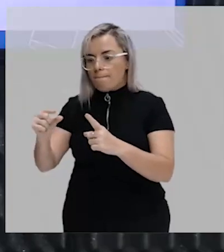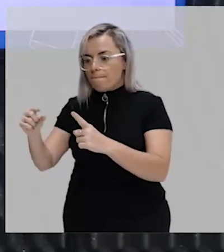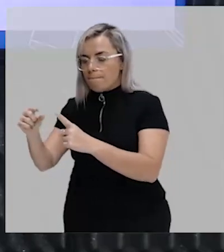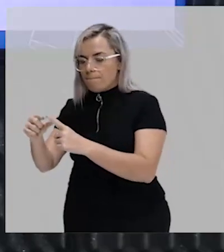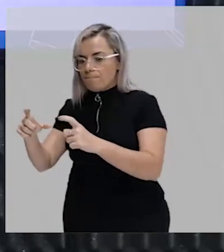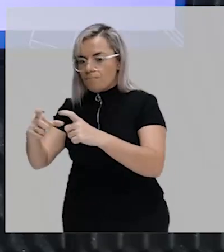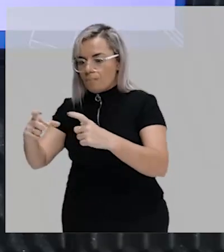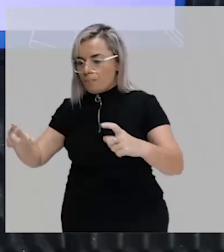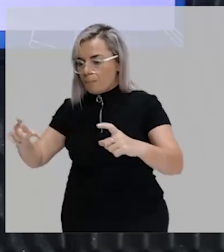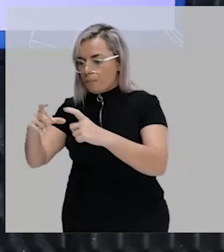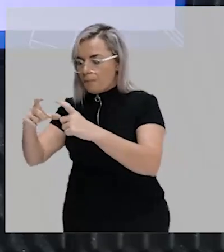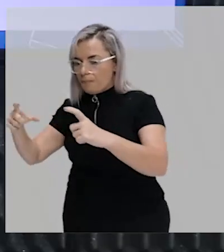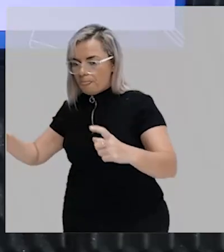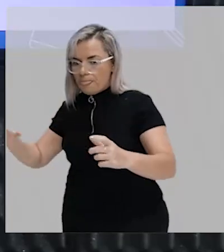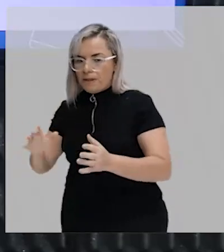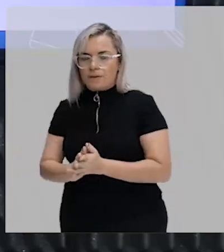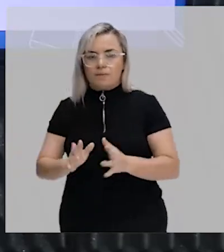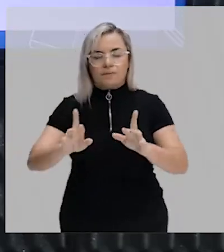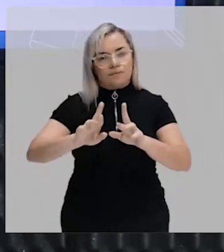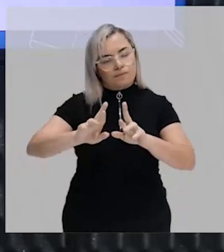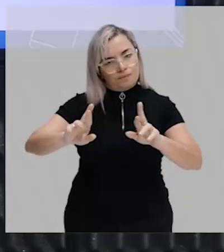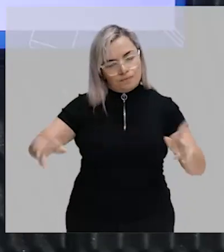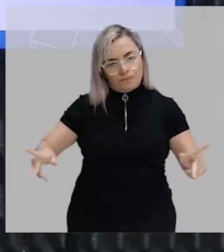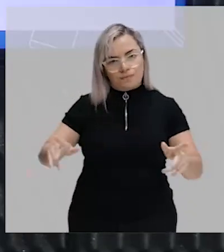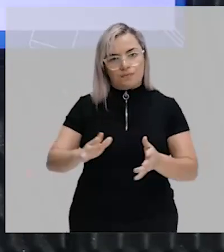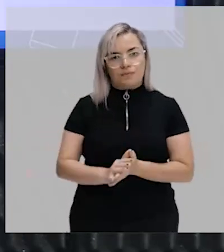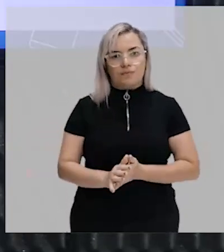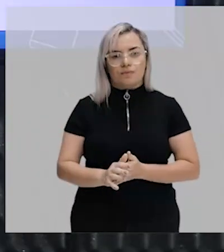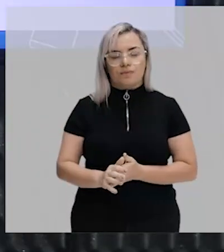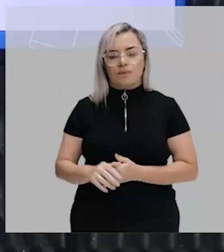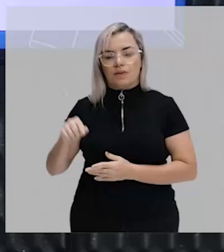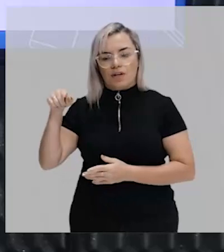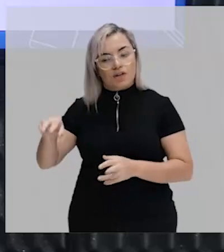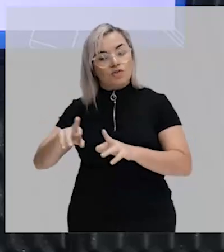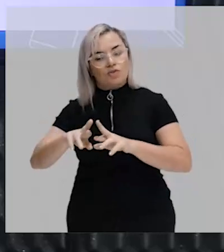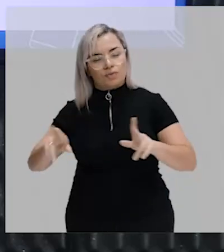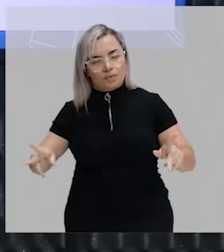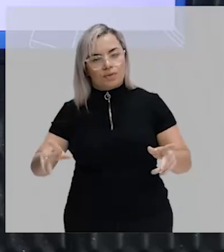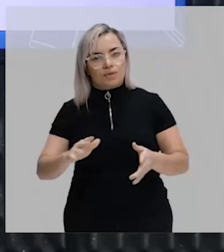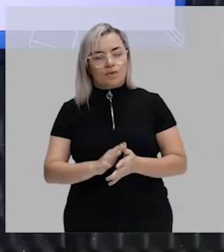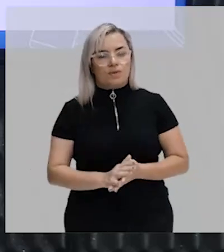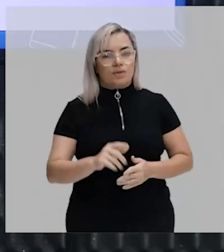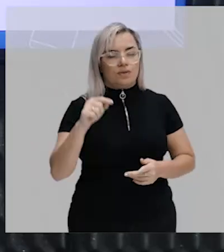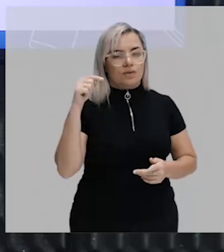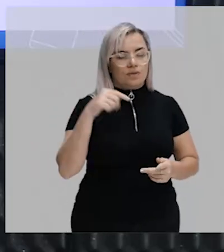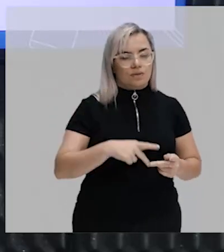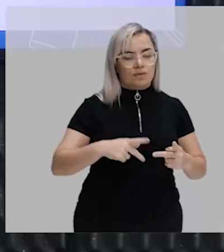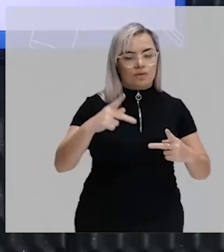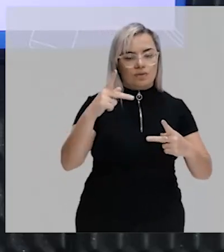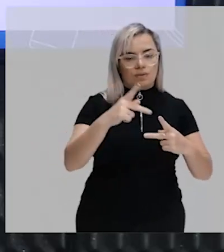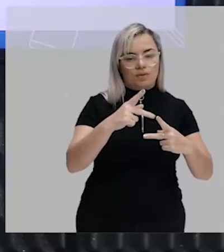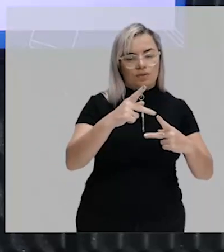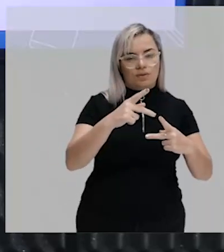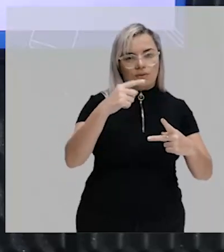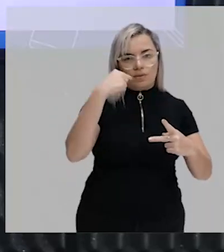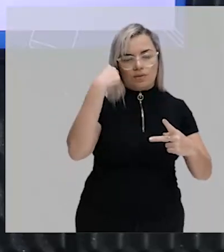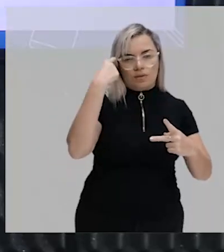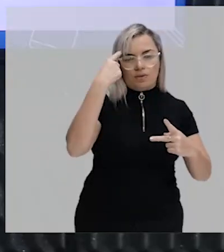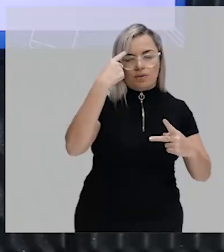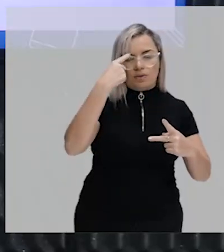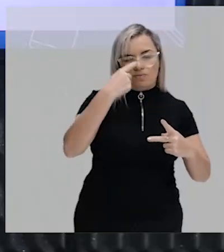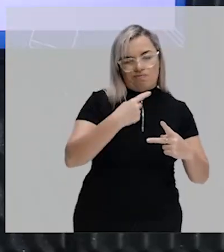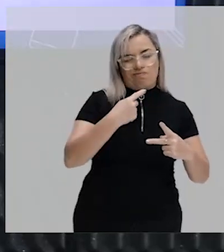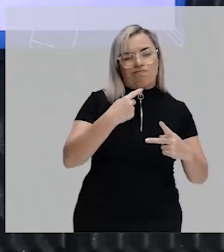tenho a maior diferença entre a conjunção e as preposições. As preposições em espanhol, elas são